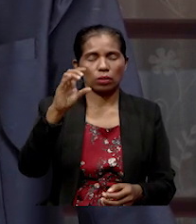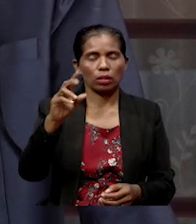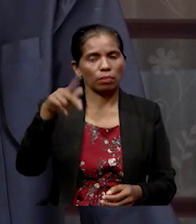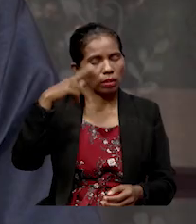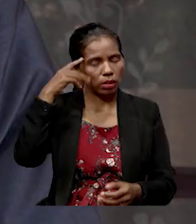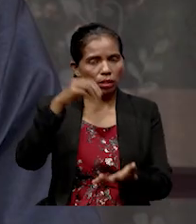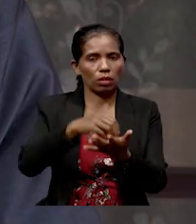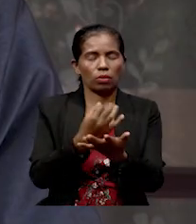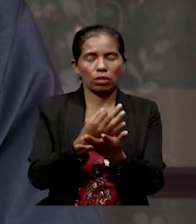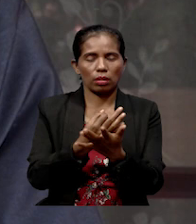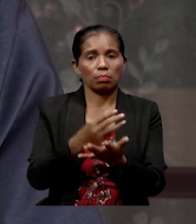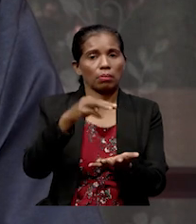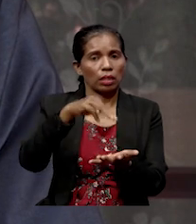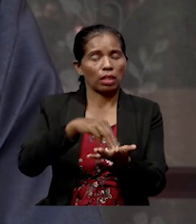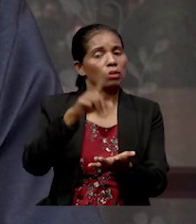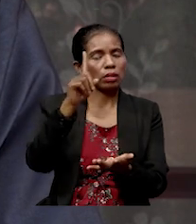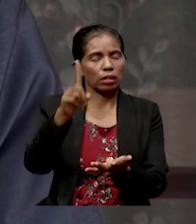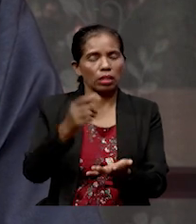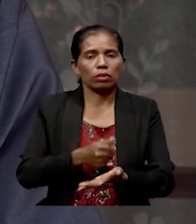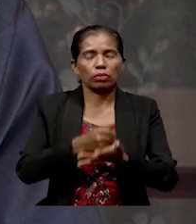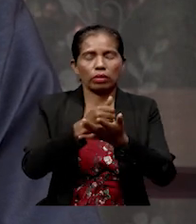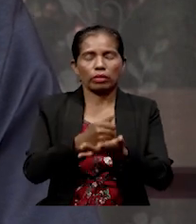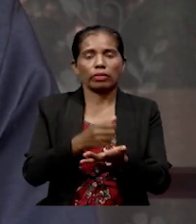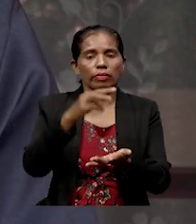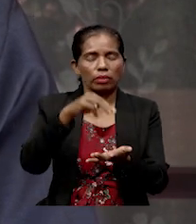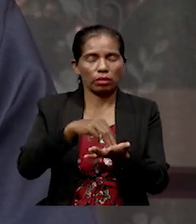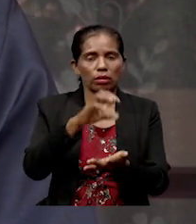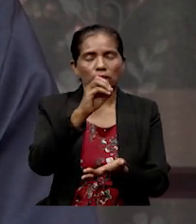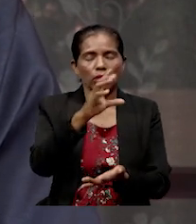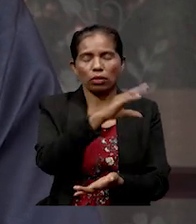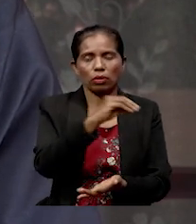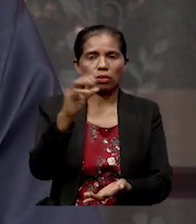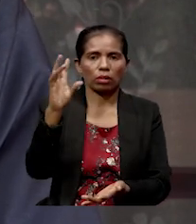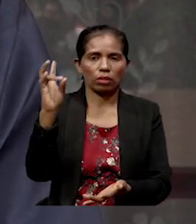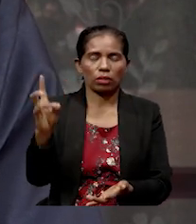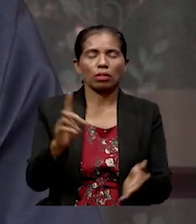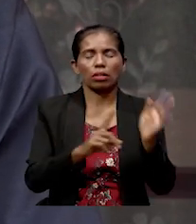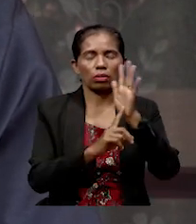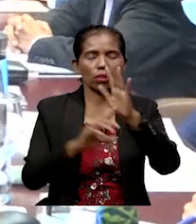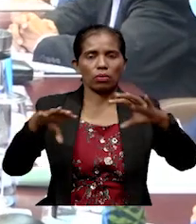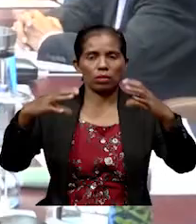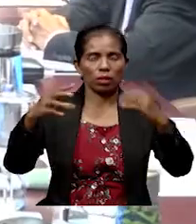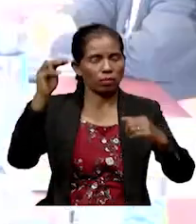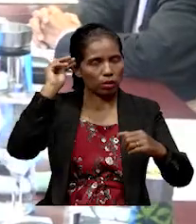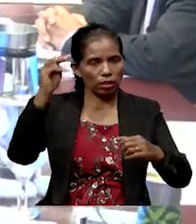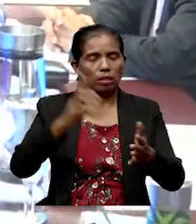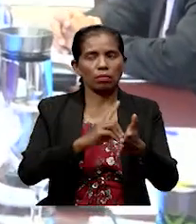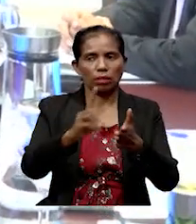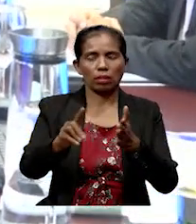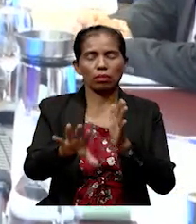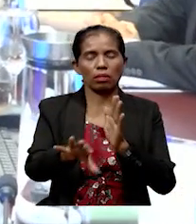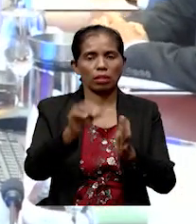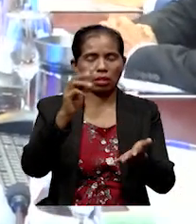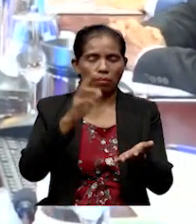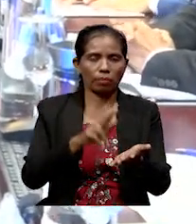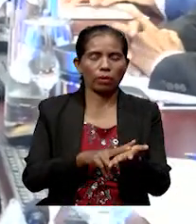fundos veteranos, rodi sustenta veterano grau zero tohitu, sei hato e a Conselho Ministro e a semana ne, a tu retan apreciação